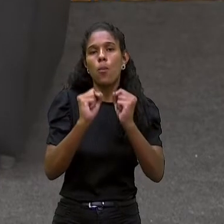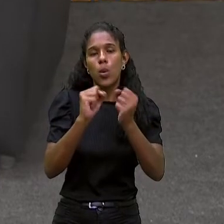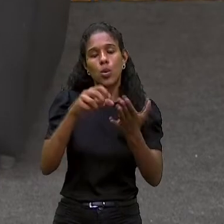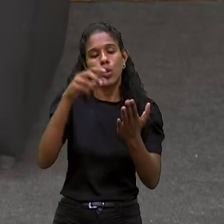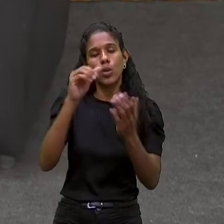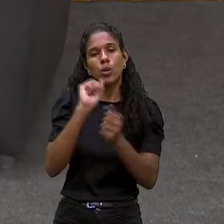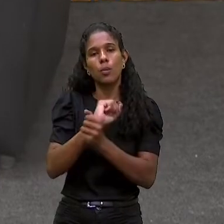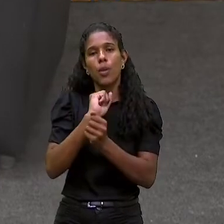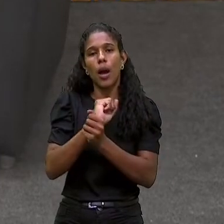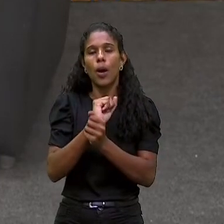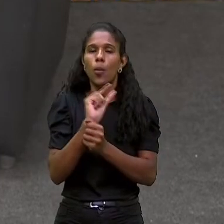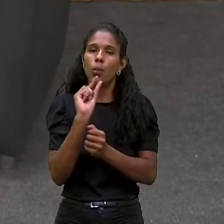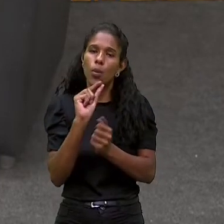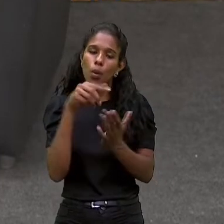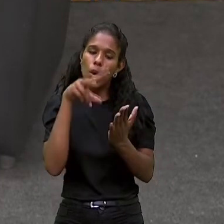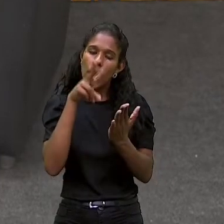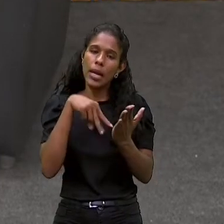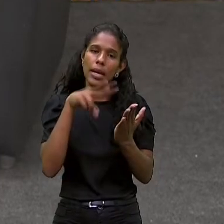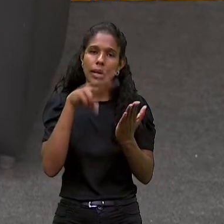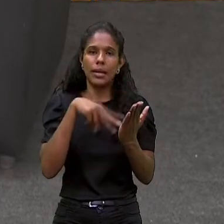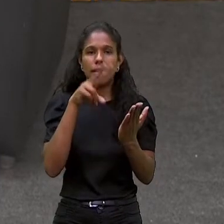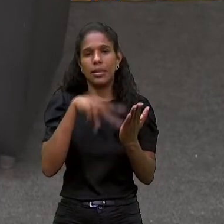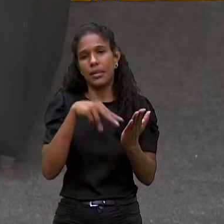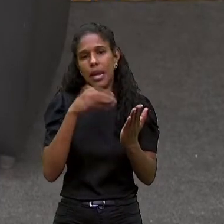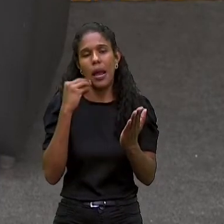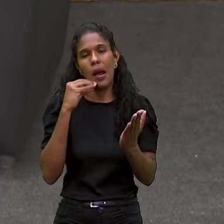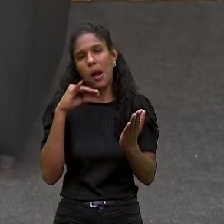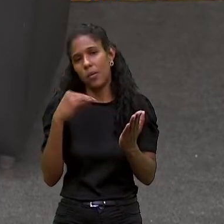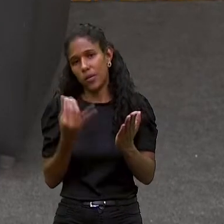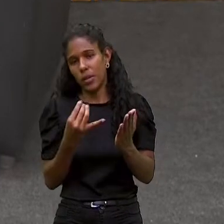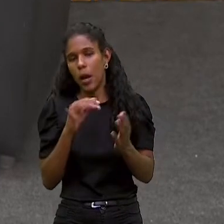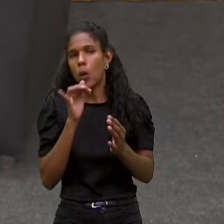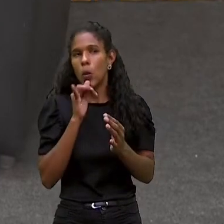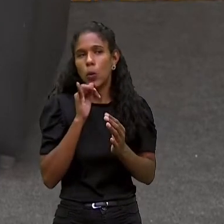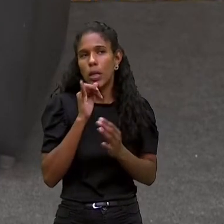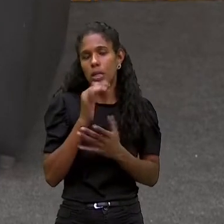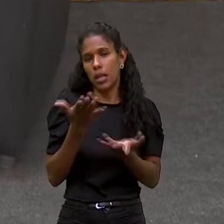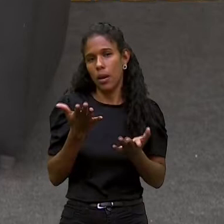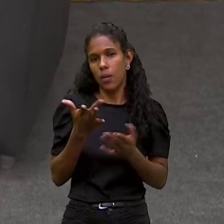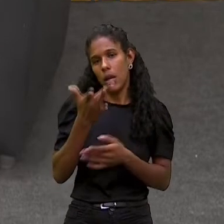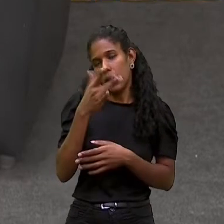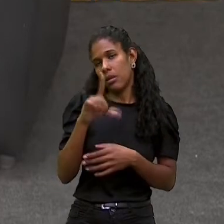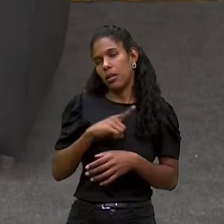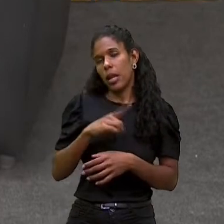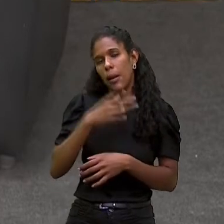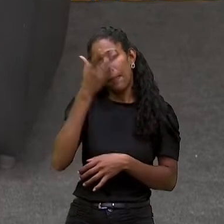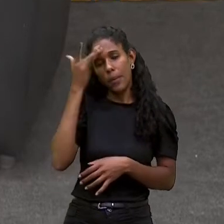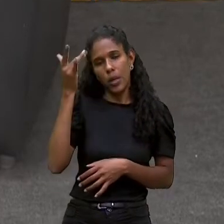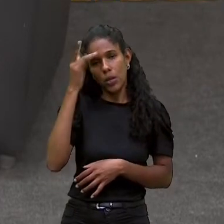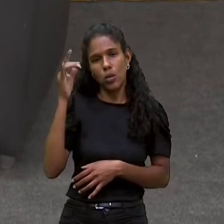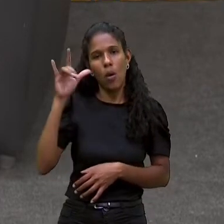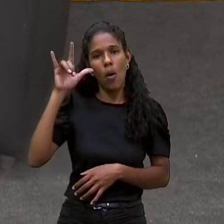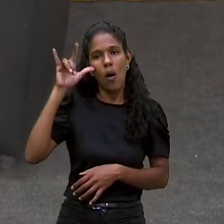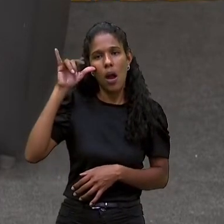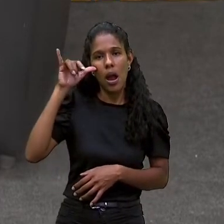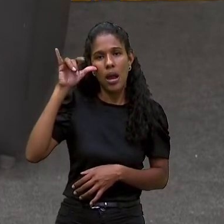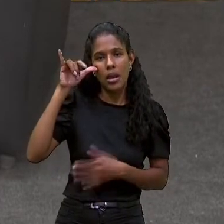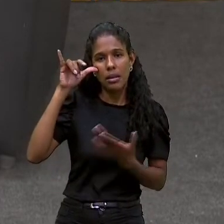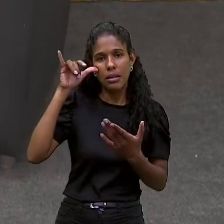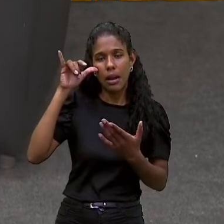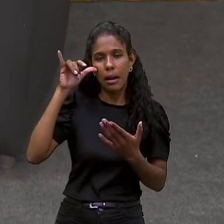de Facebook pela leitura? O tempo de Instagram pela leitura? Você vive de Instagram? Você vive de Facebook?